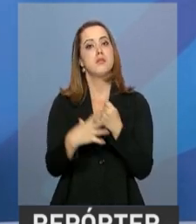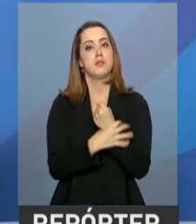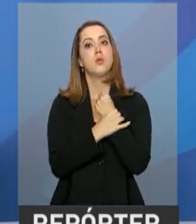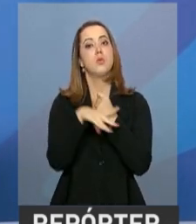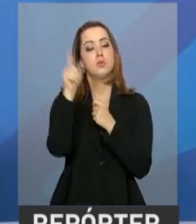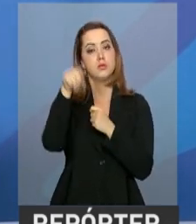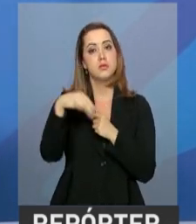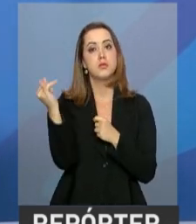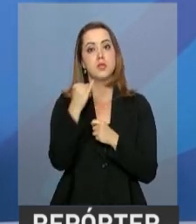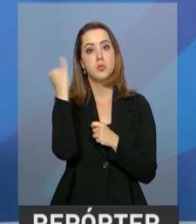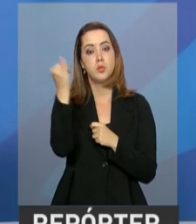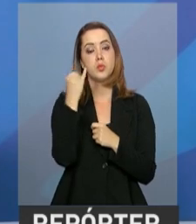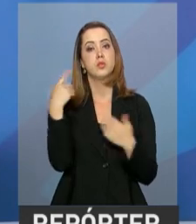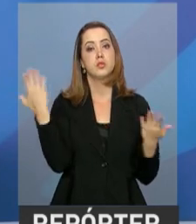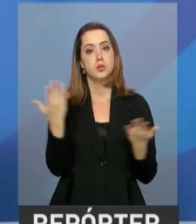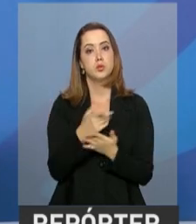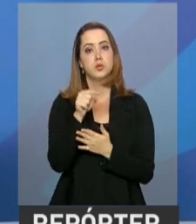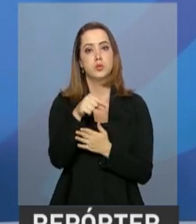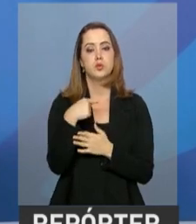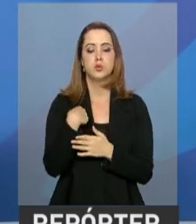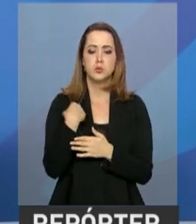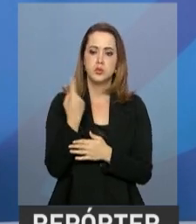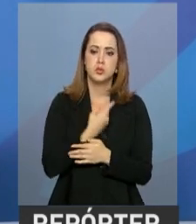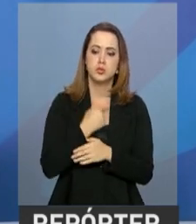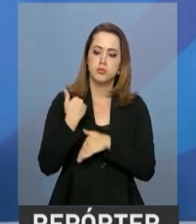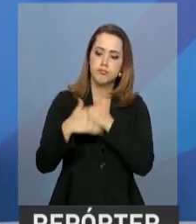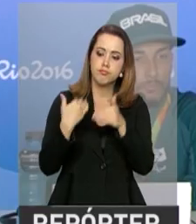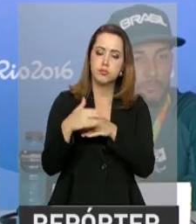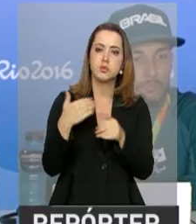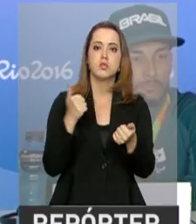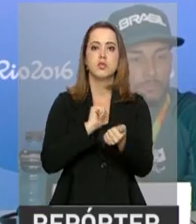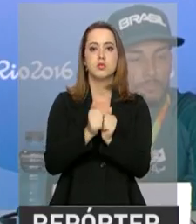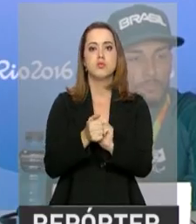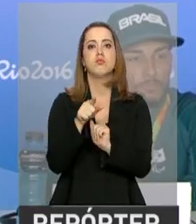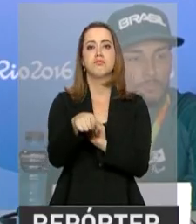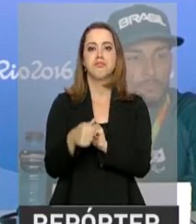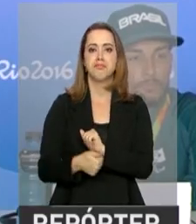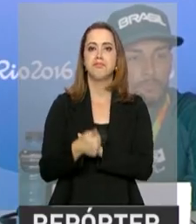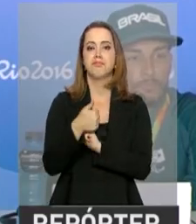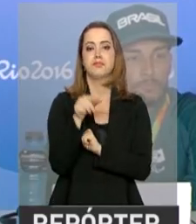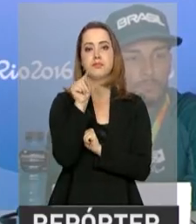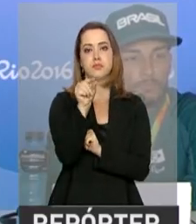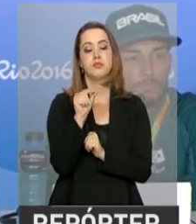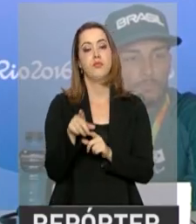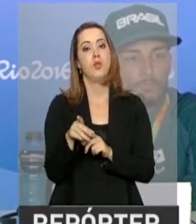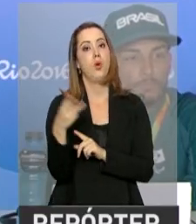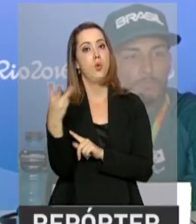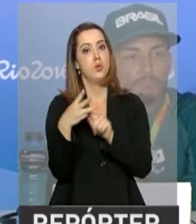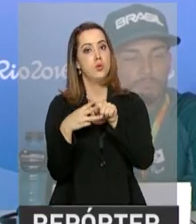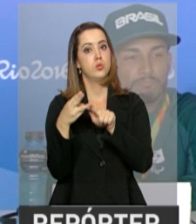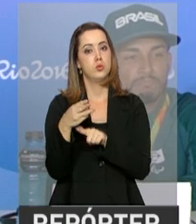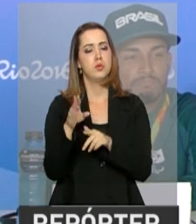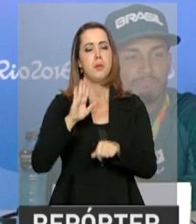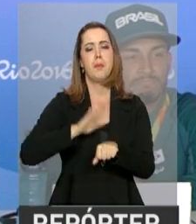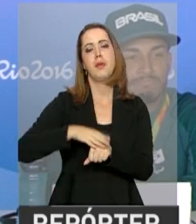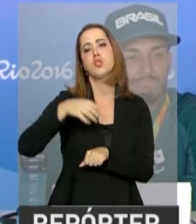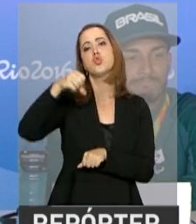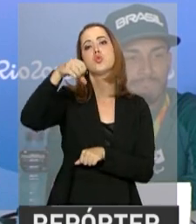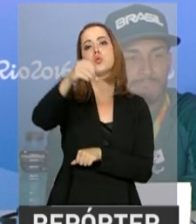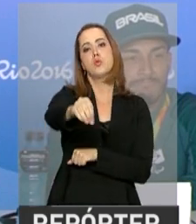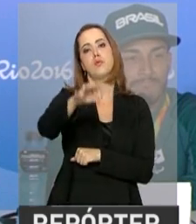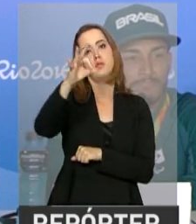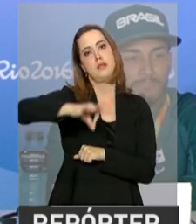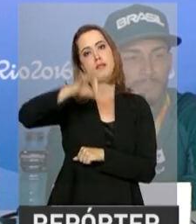fundamental hoje para pra gente que pensa em esporte de alto rendimento assim como os três mais de 90% da delegação